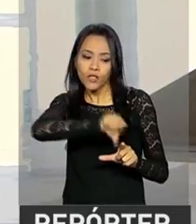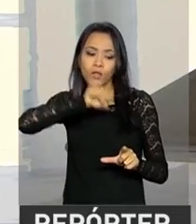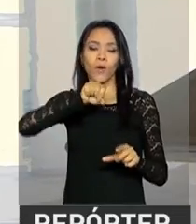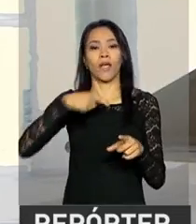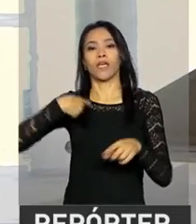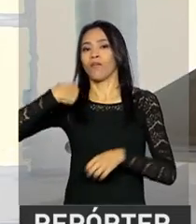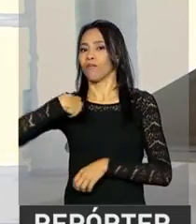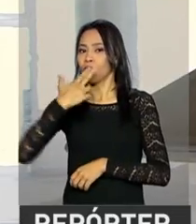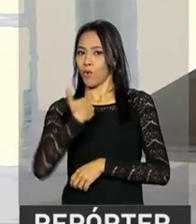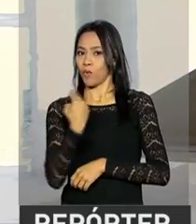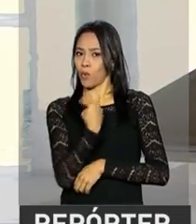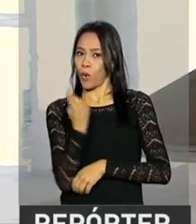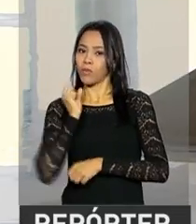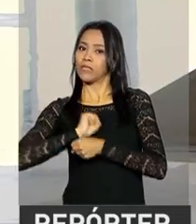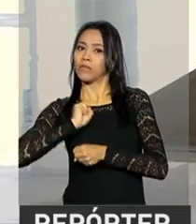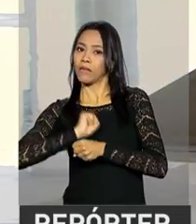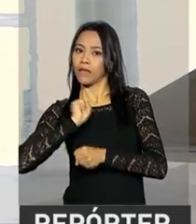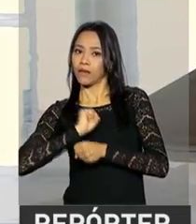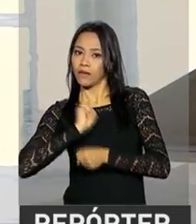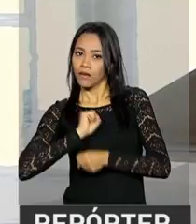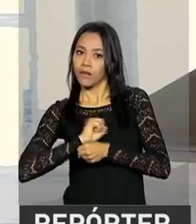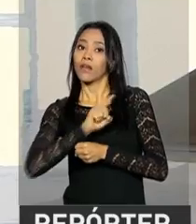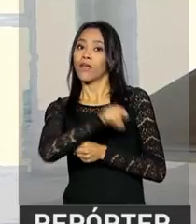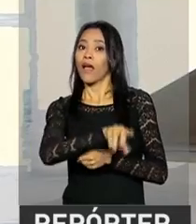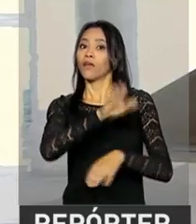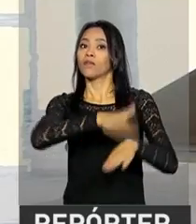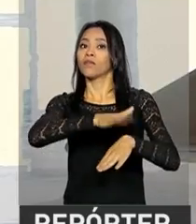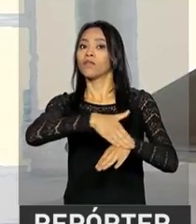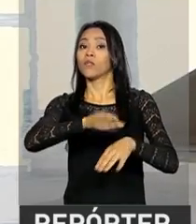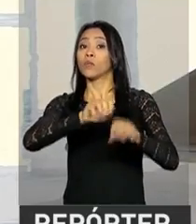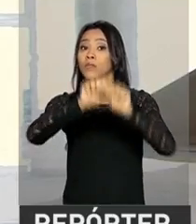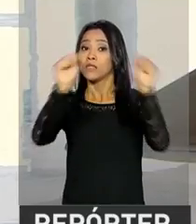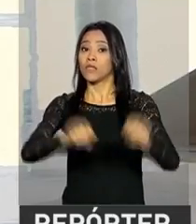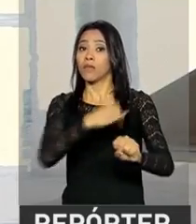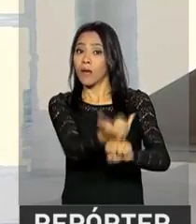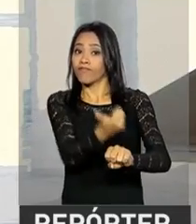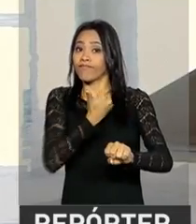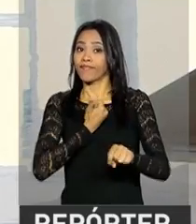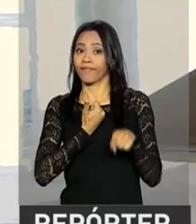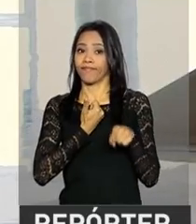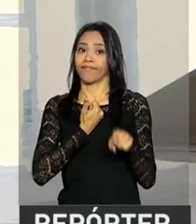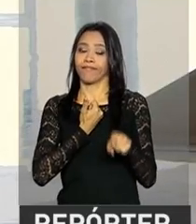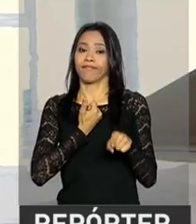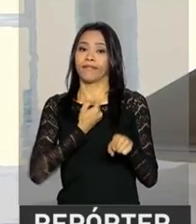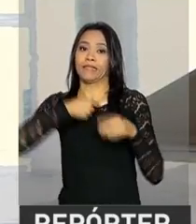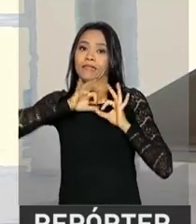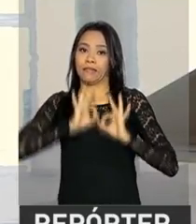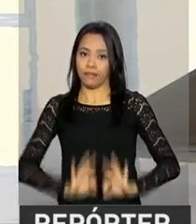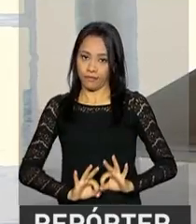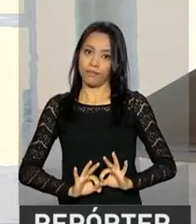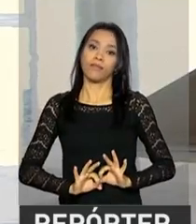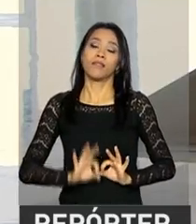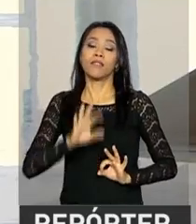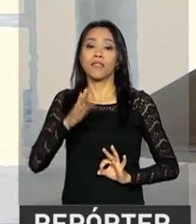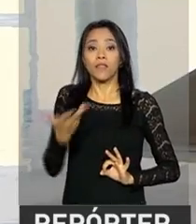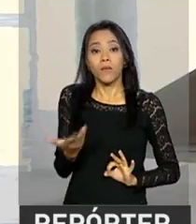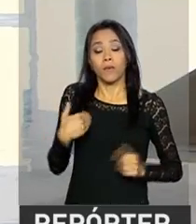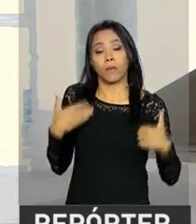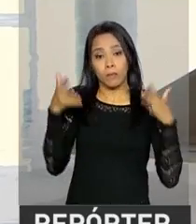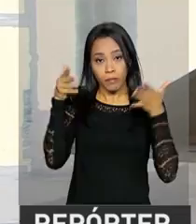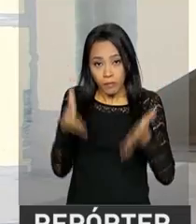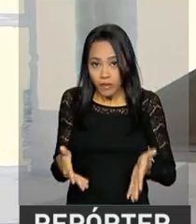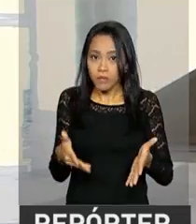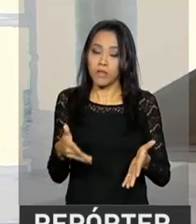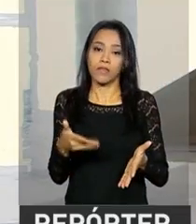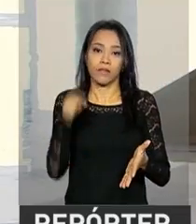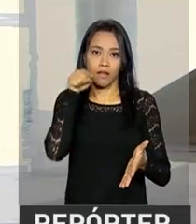da lista de espera o sistema vai emitir uma mensagem de confirmação aí para o estudante a participação do Estudante desse